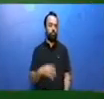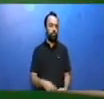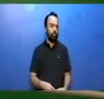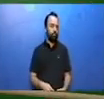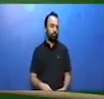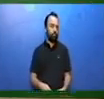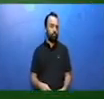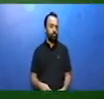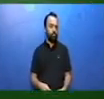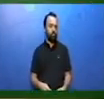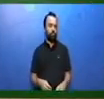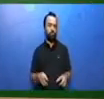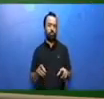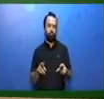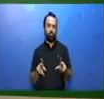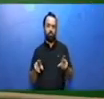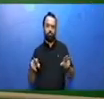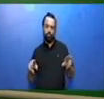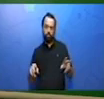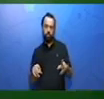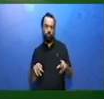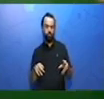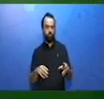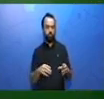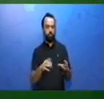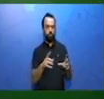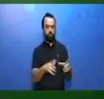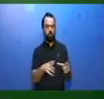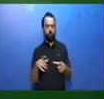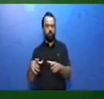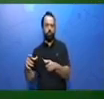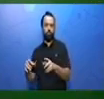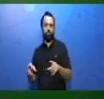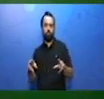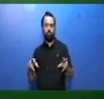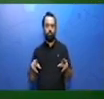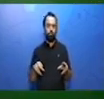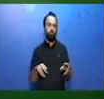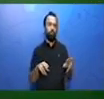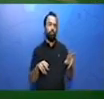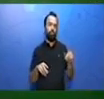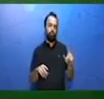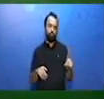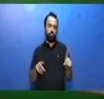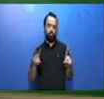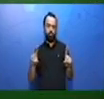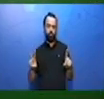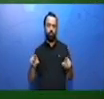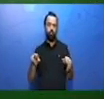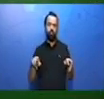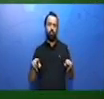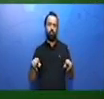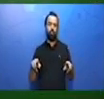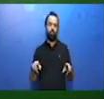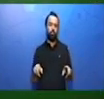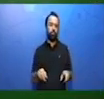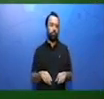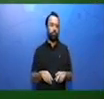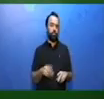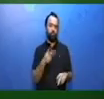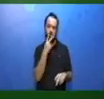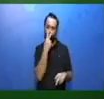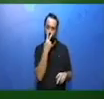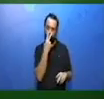Quais são as semelhanças entre os bairros descritos no texto 1 e 2? Semelhança, o que é